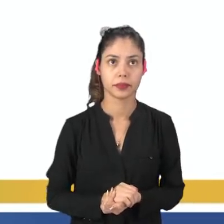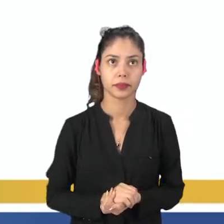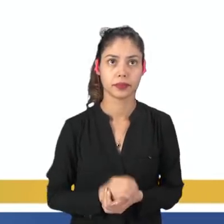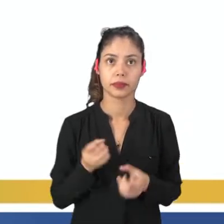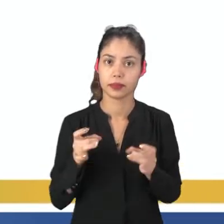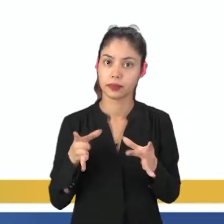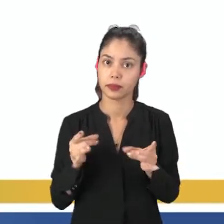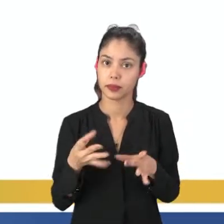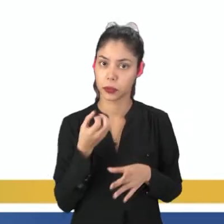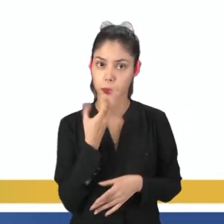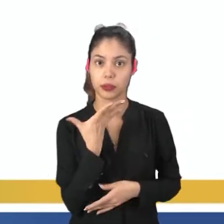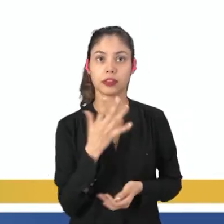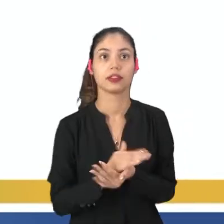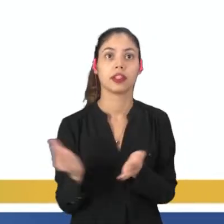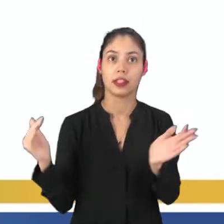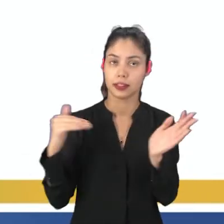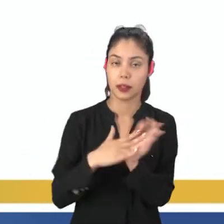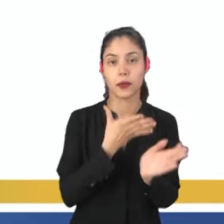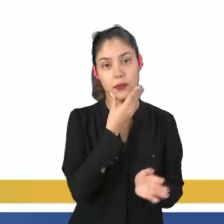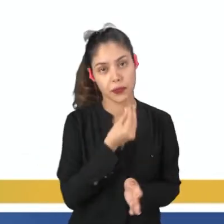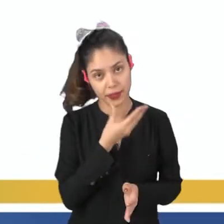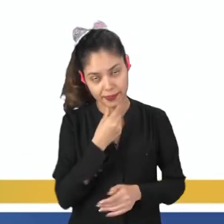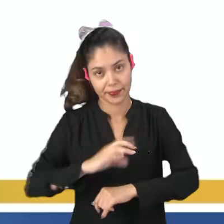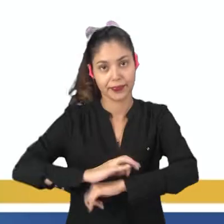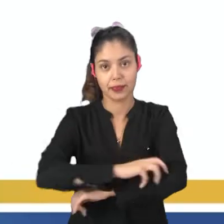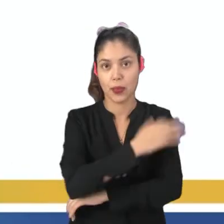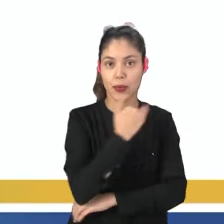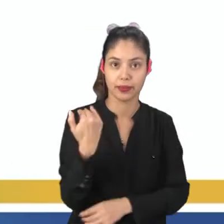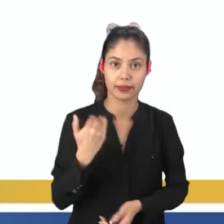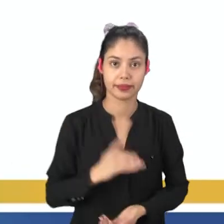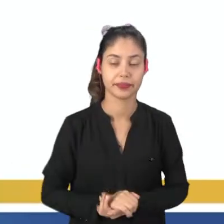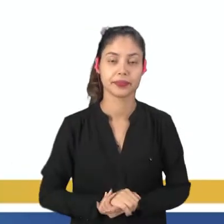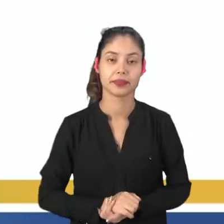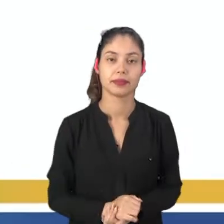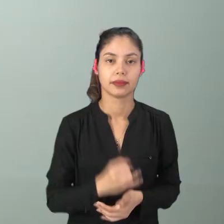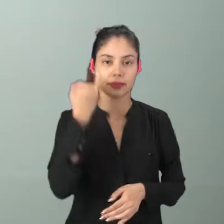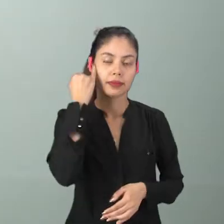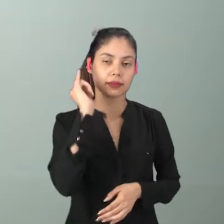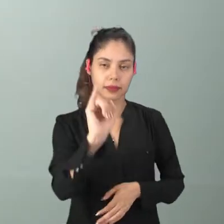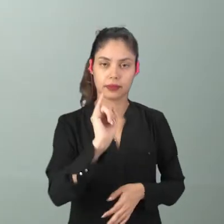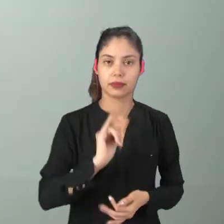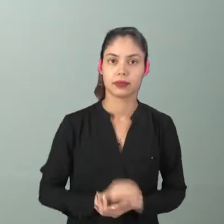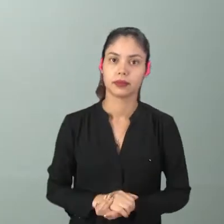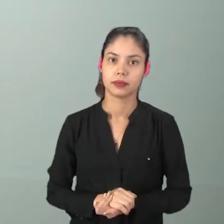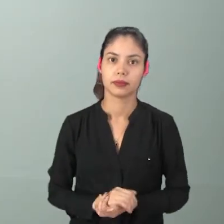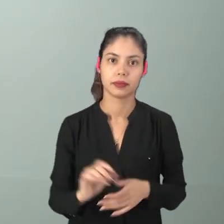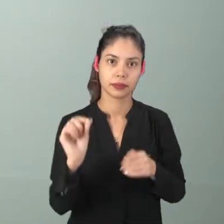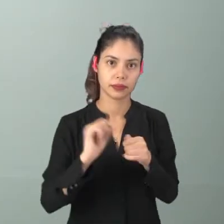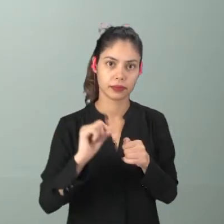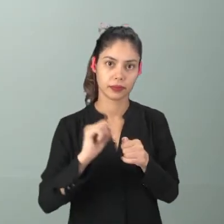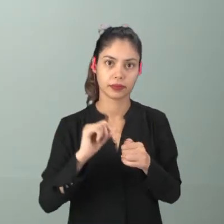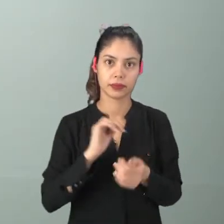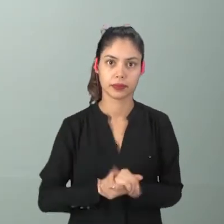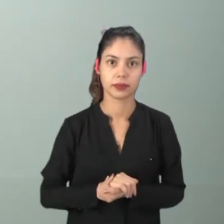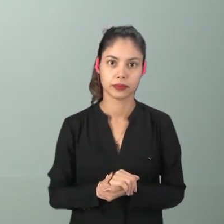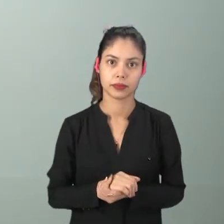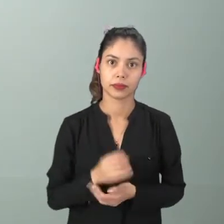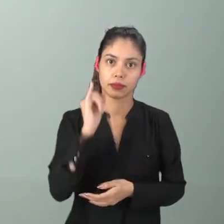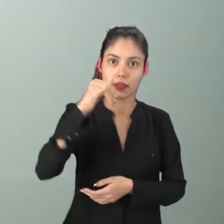estão vendendo é tão bom que mata até o Homem-Aranha. Isso é uma ideia, é isso que faz